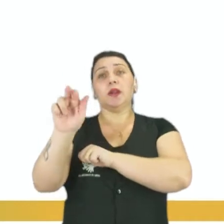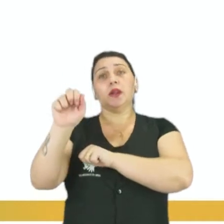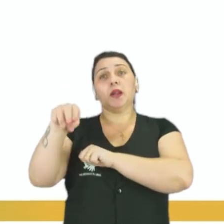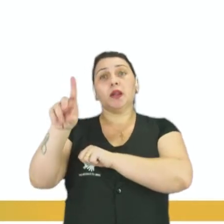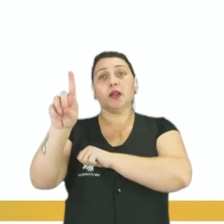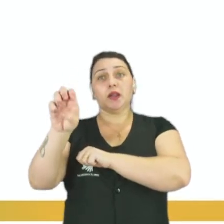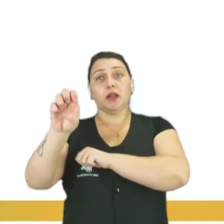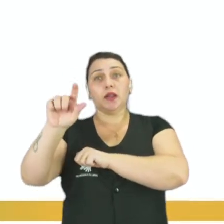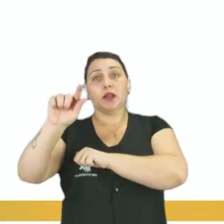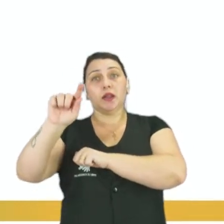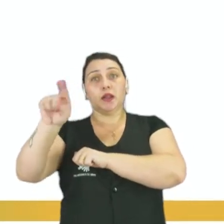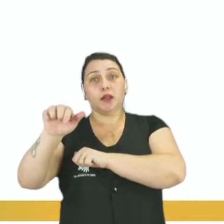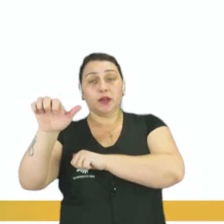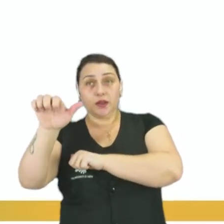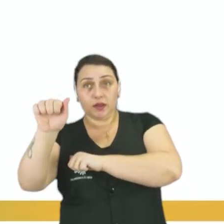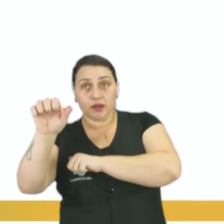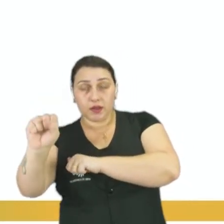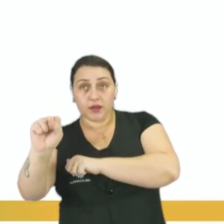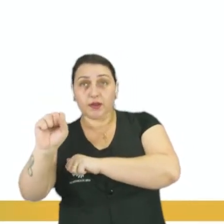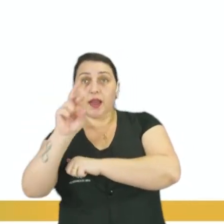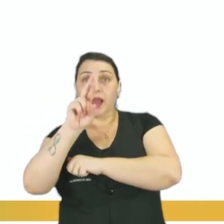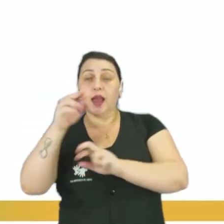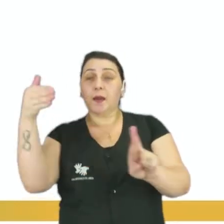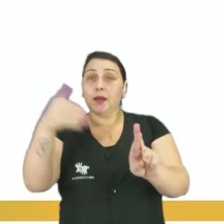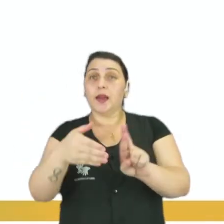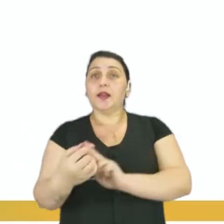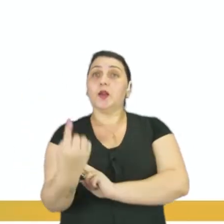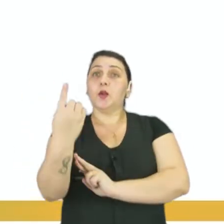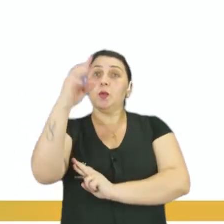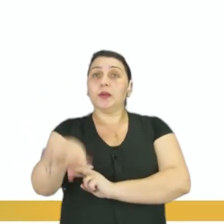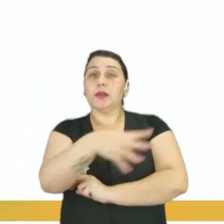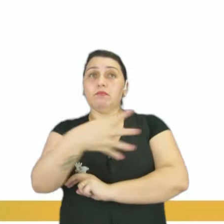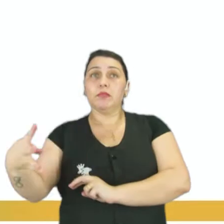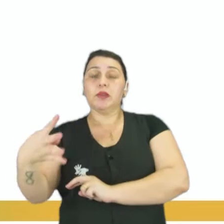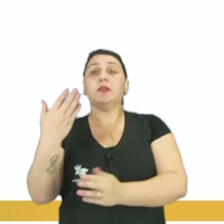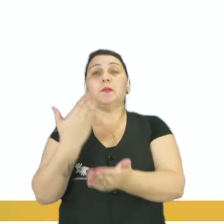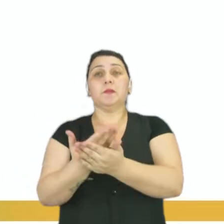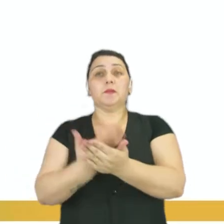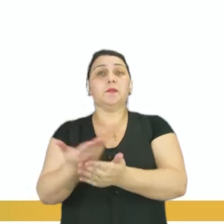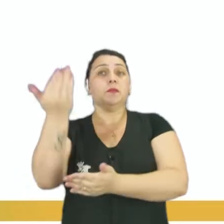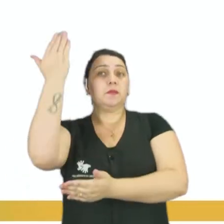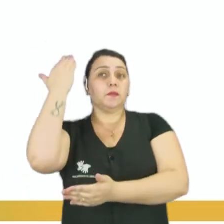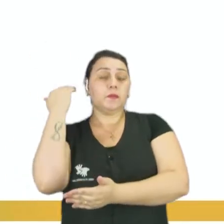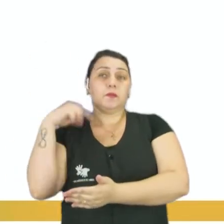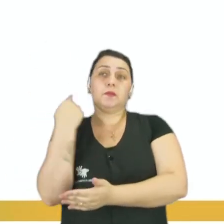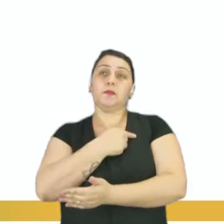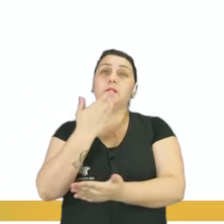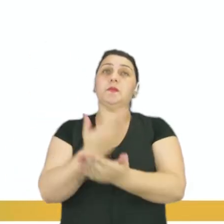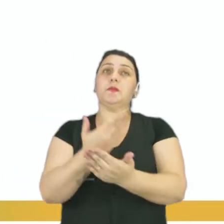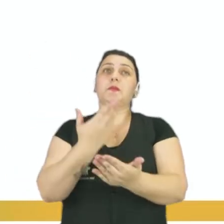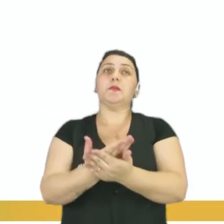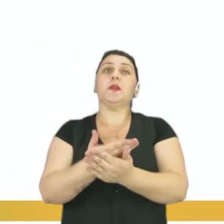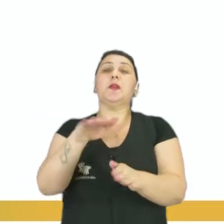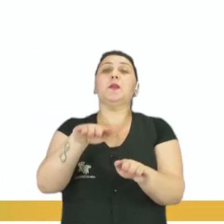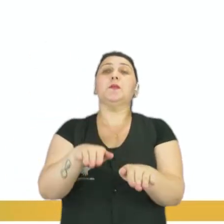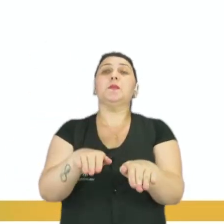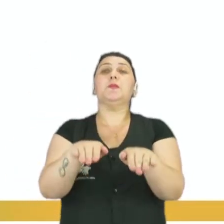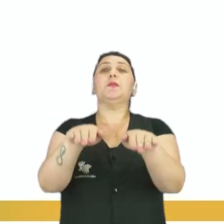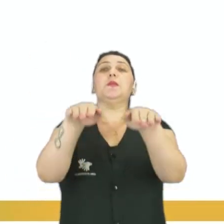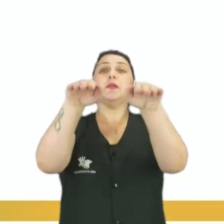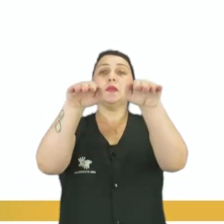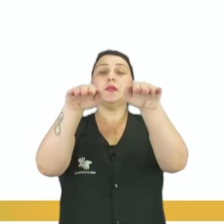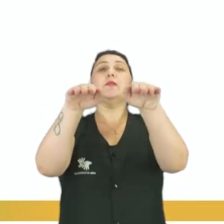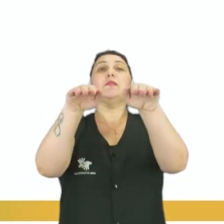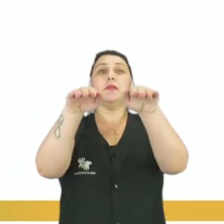representadas em uma tabela nas aulas anteriores nós estamos um pouco acerca da proporcionalidade